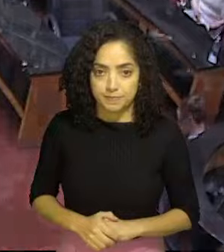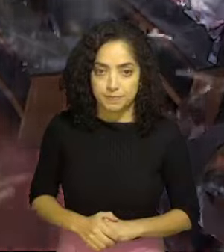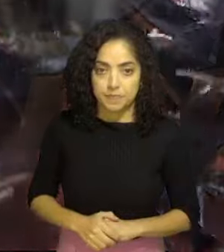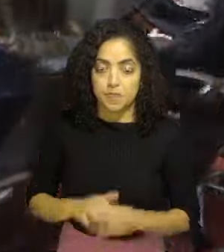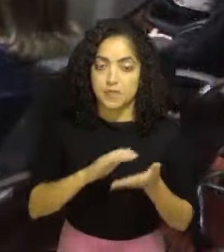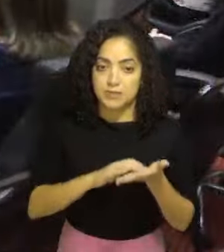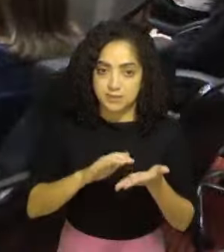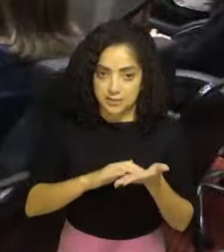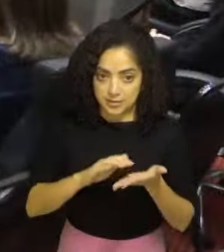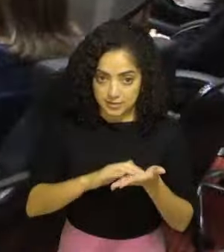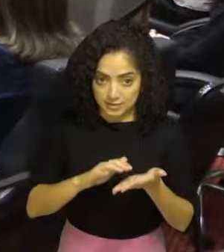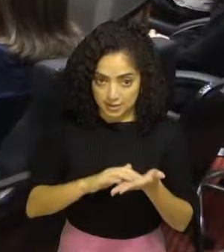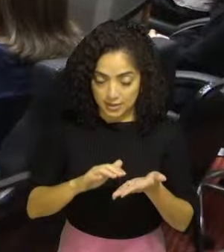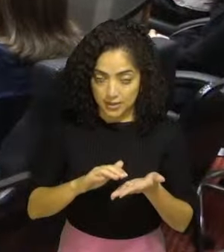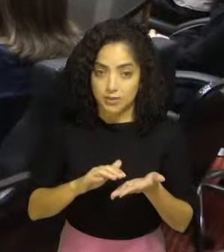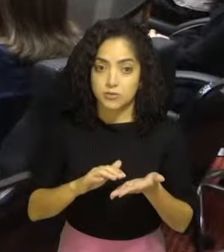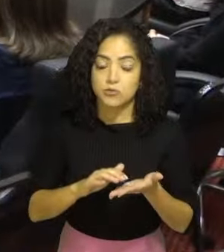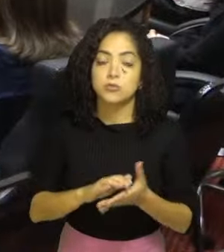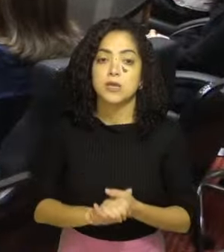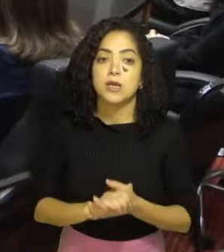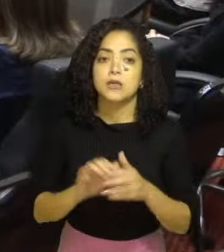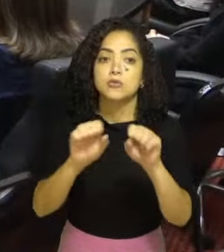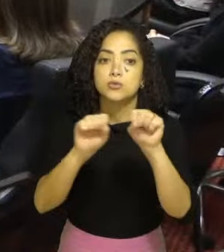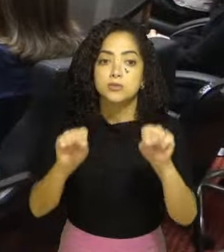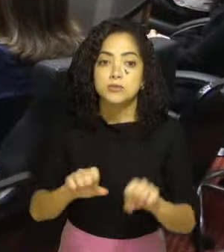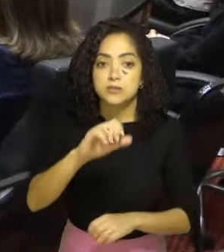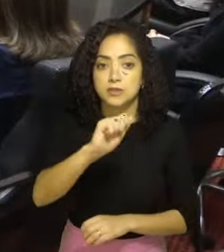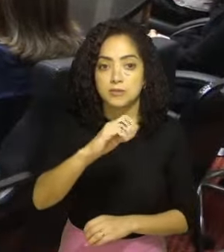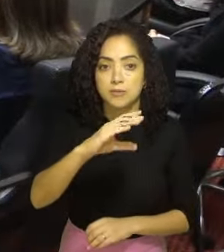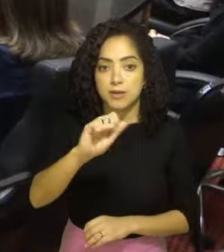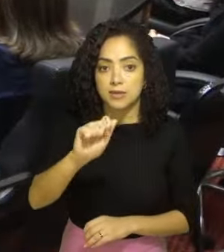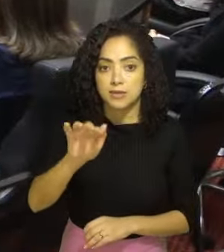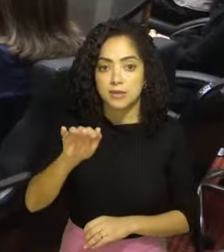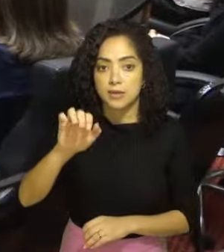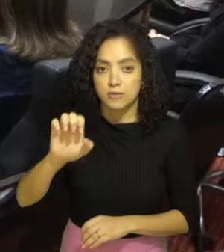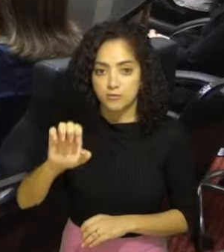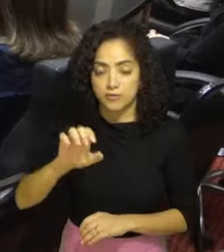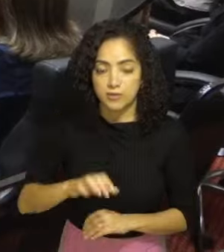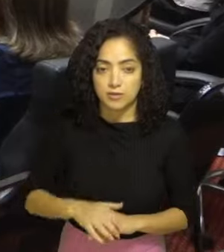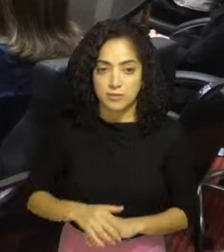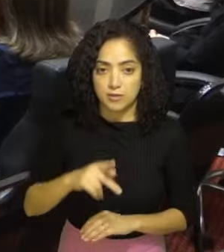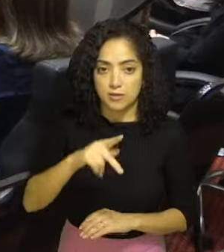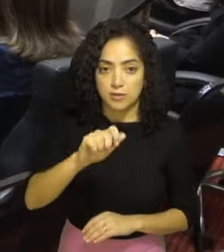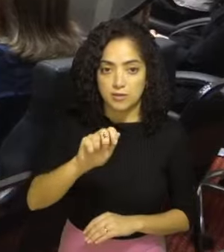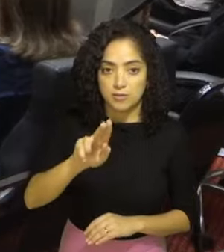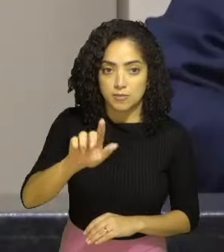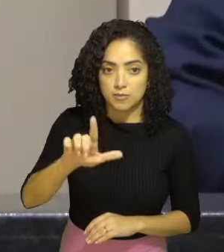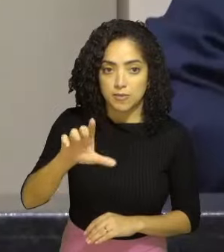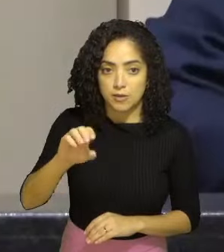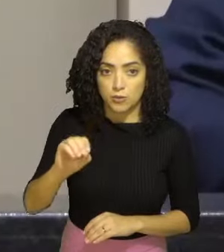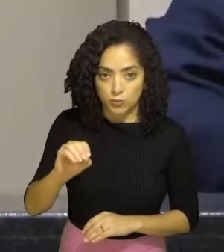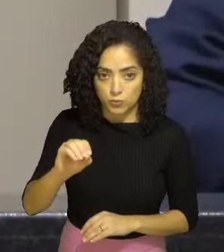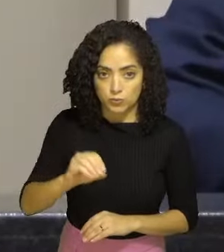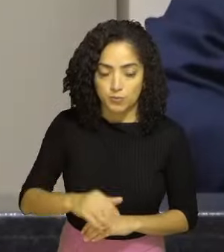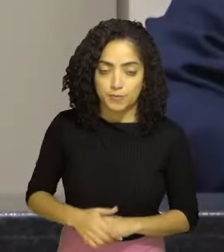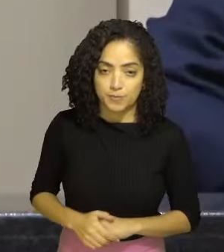secretário executivo do Sistema CAF, Associação Catarinense das Fundações Educacionais, Paulo Ivo